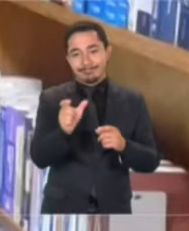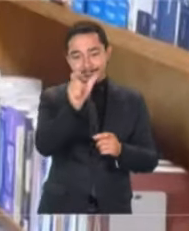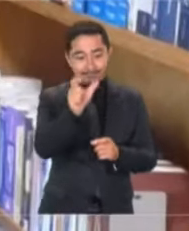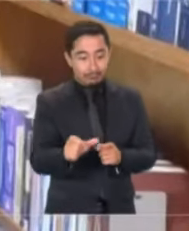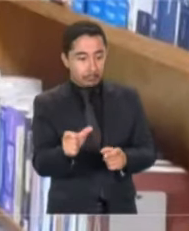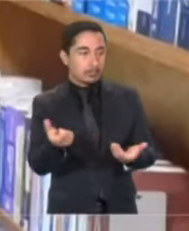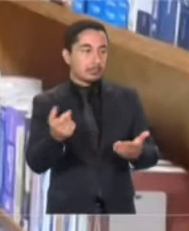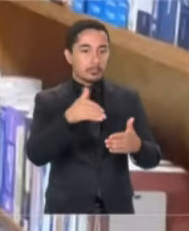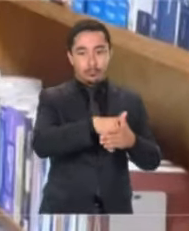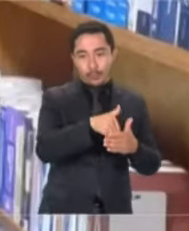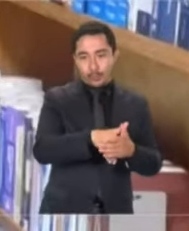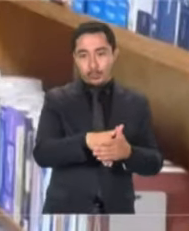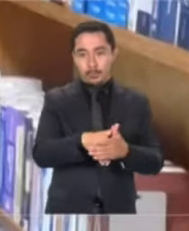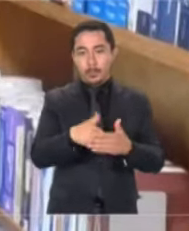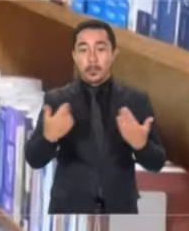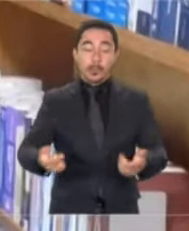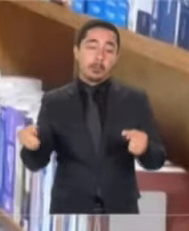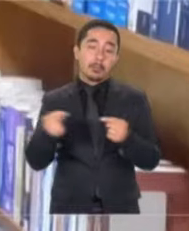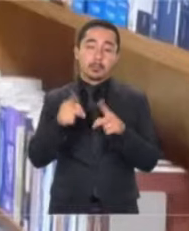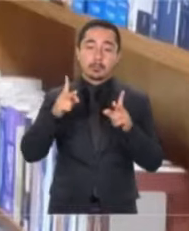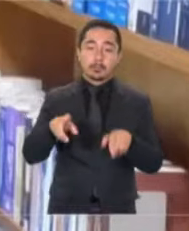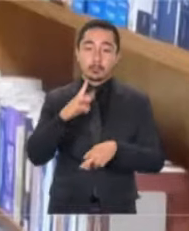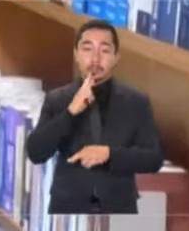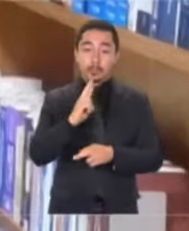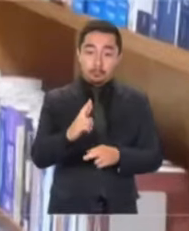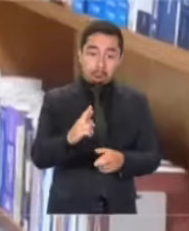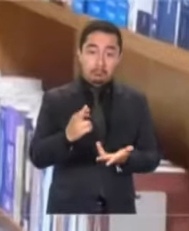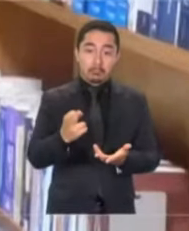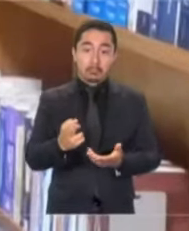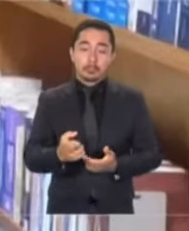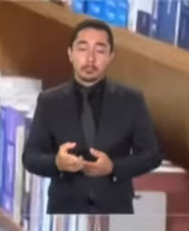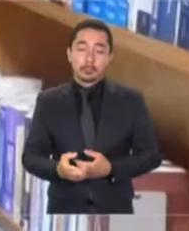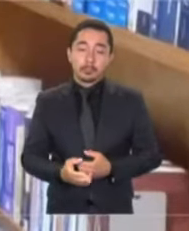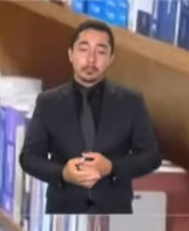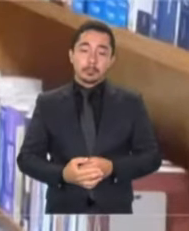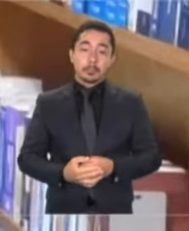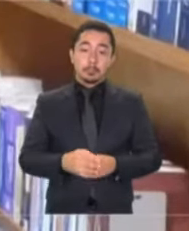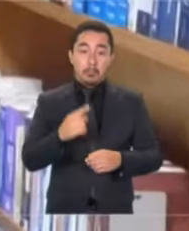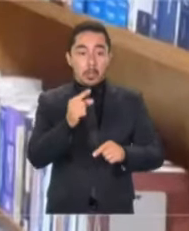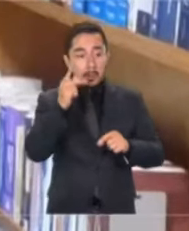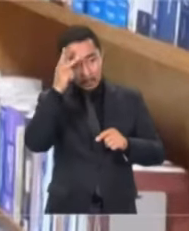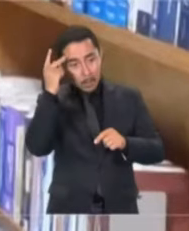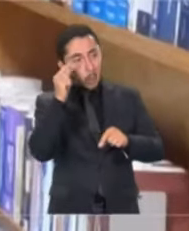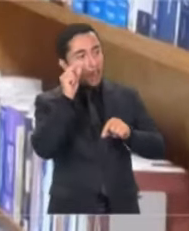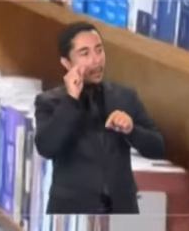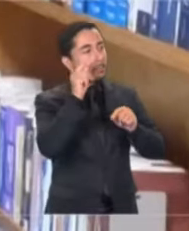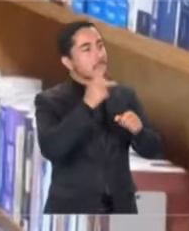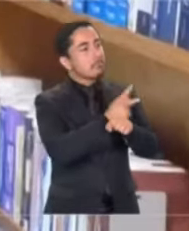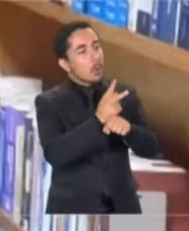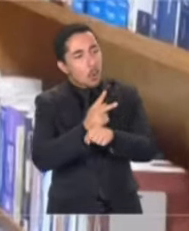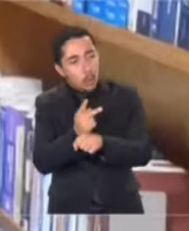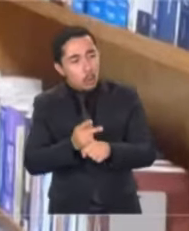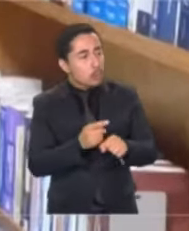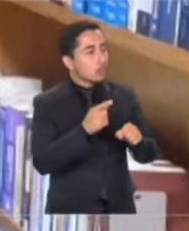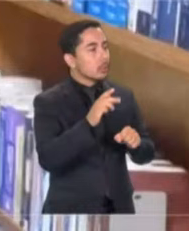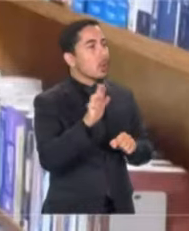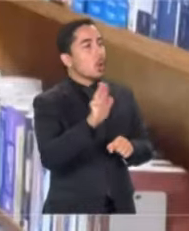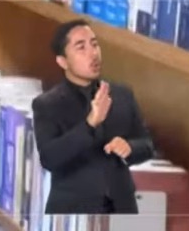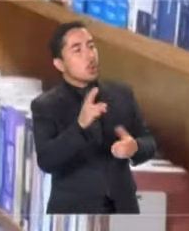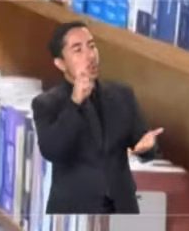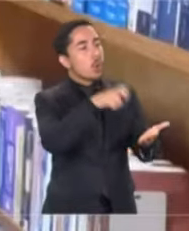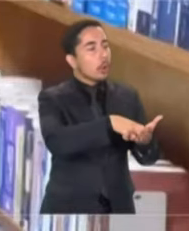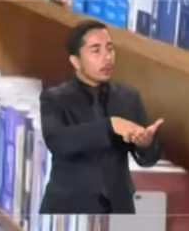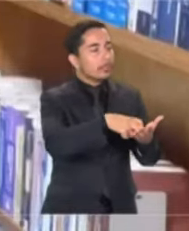uma resposta que fora contratada de quem procurava Lula condenado, havia um